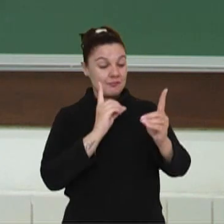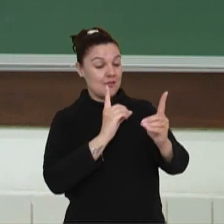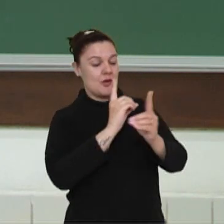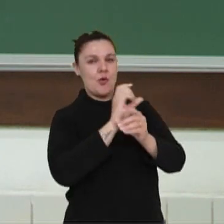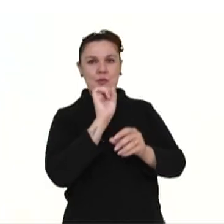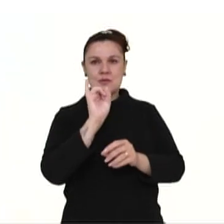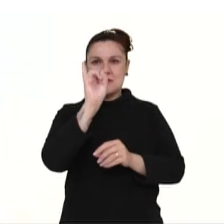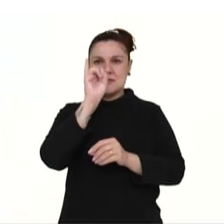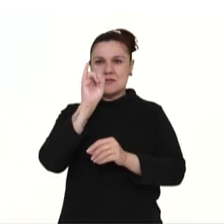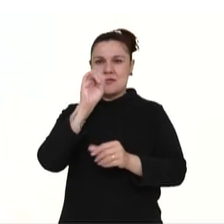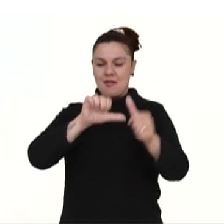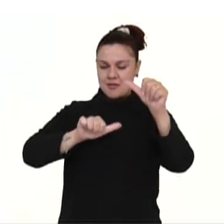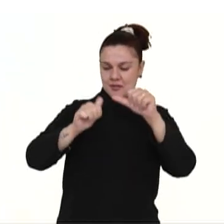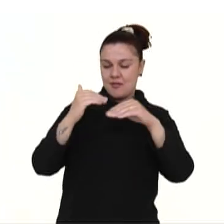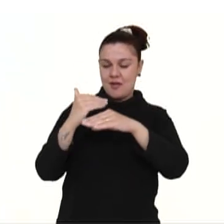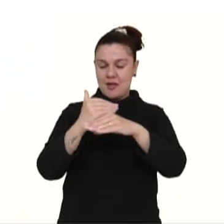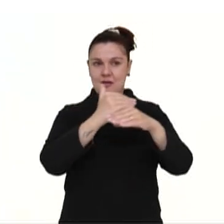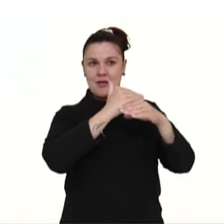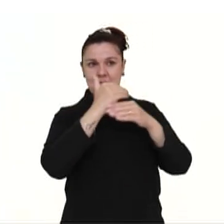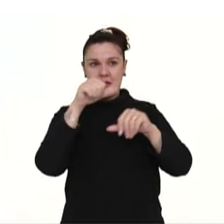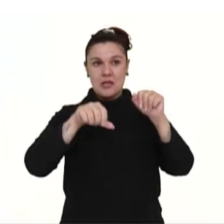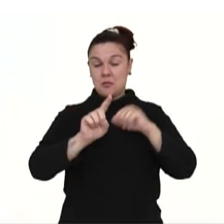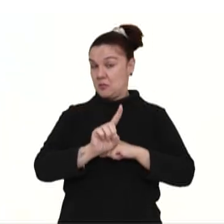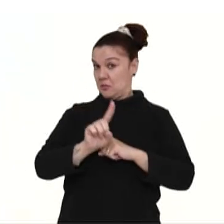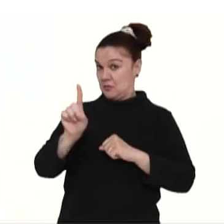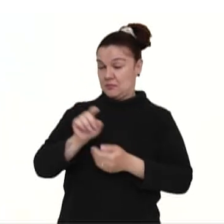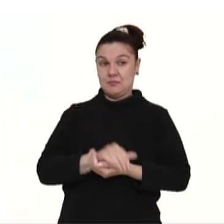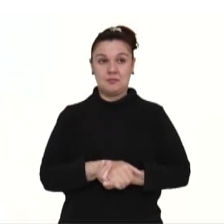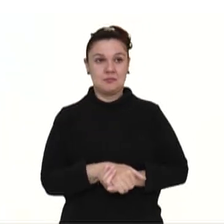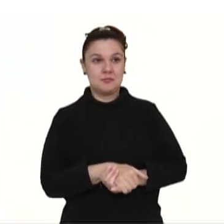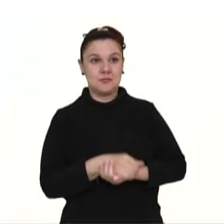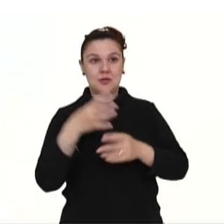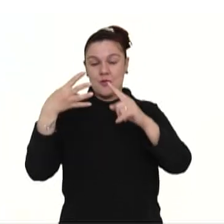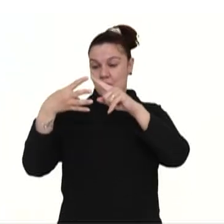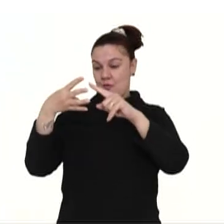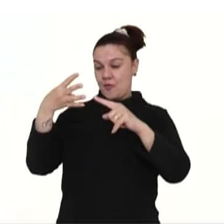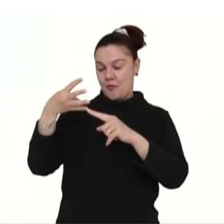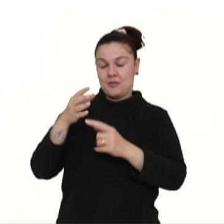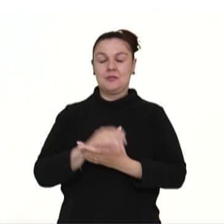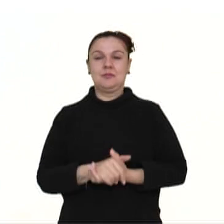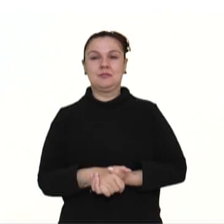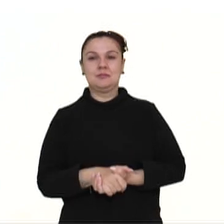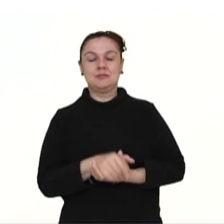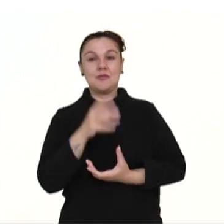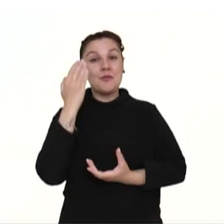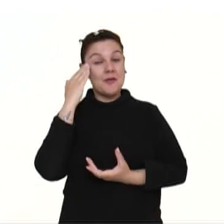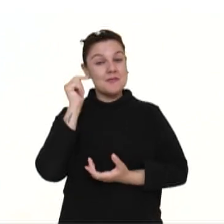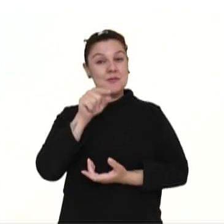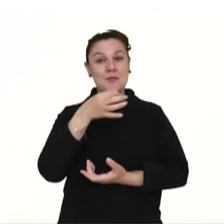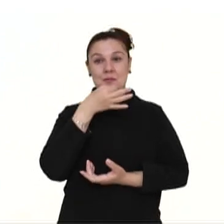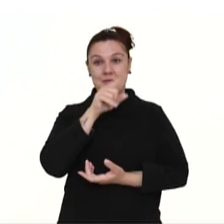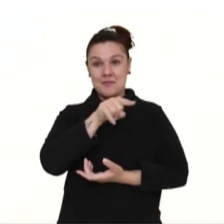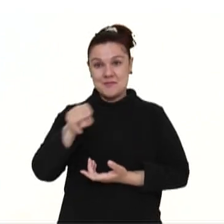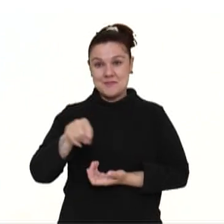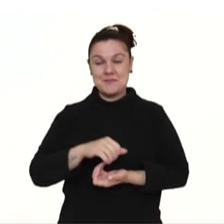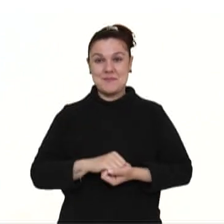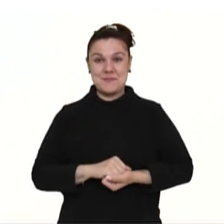se essas reações estão em equilíbrio químico ou não. Temos 4 ali e quero saber a opinião de vocês.